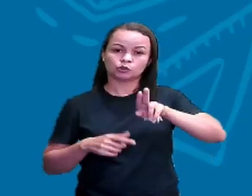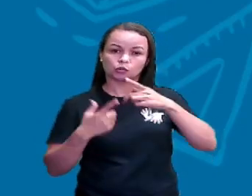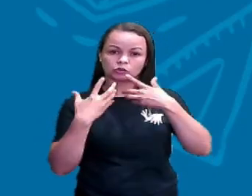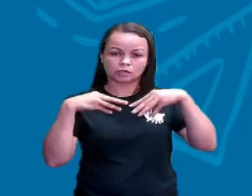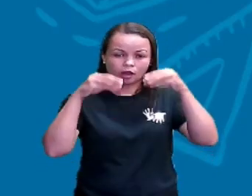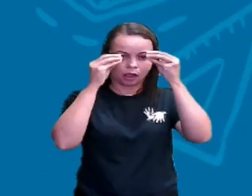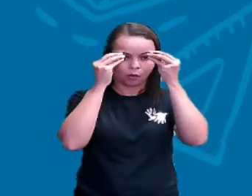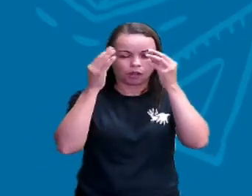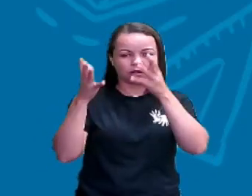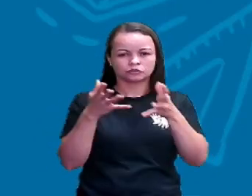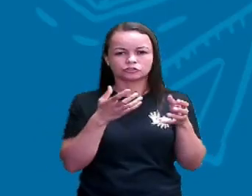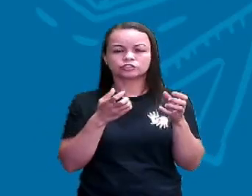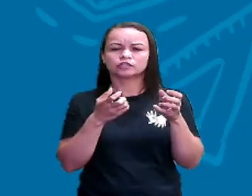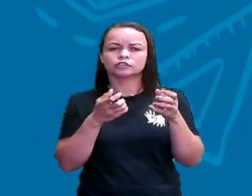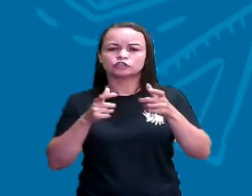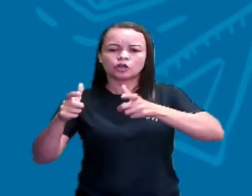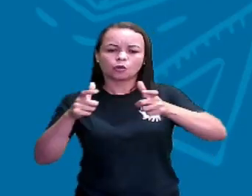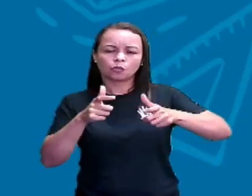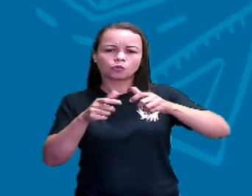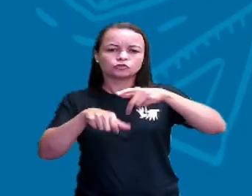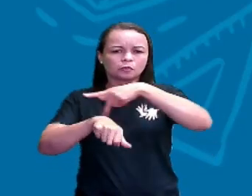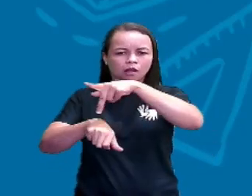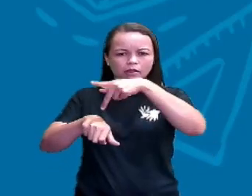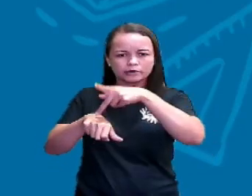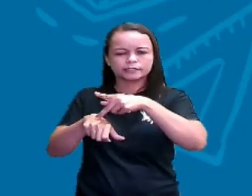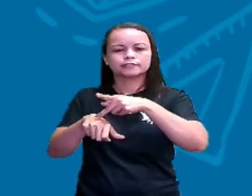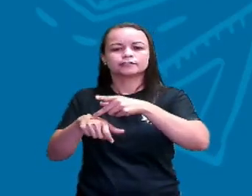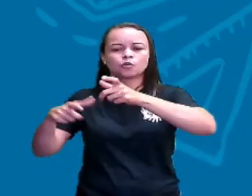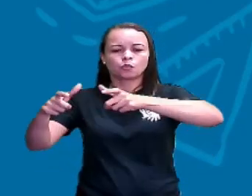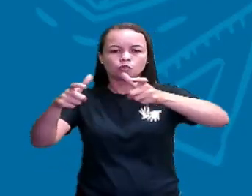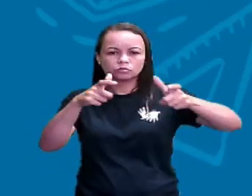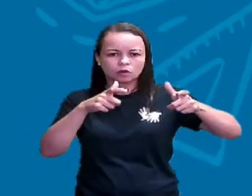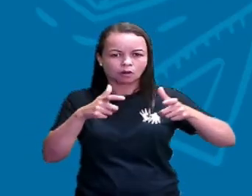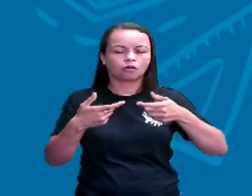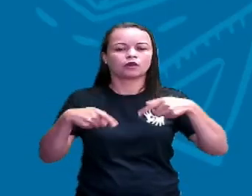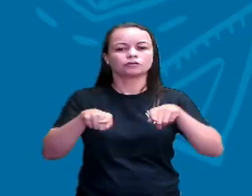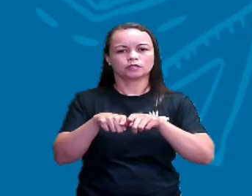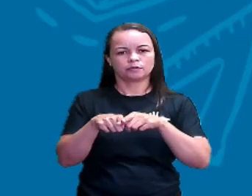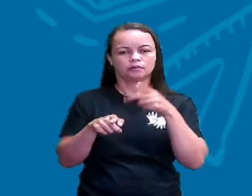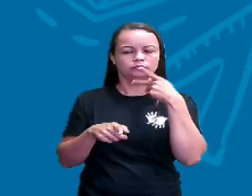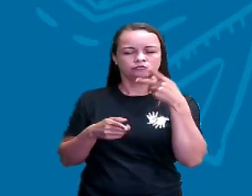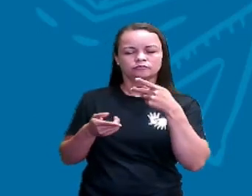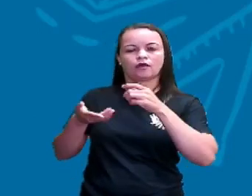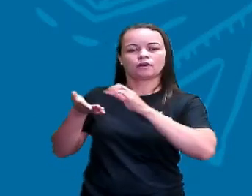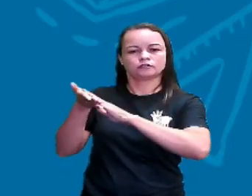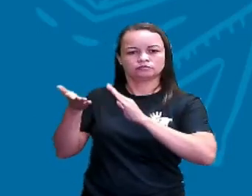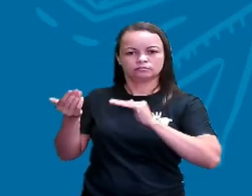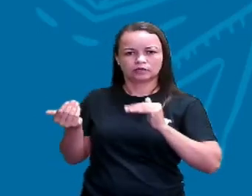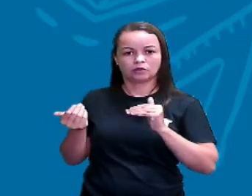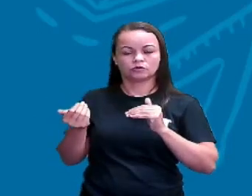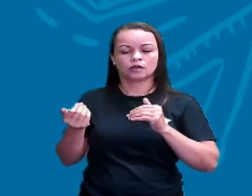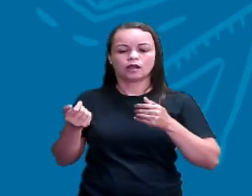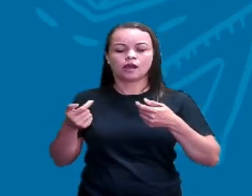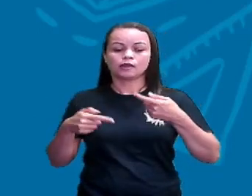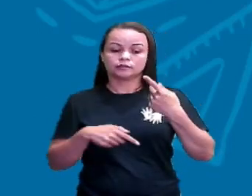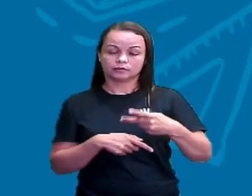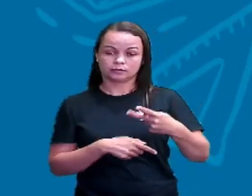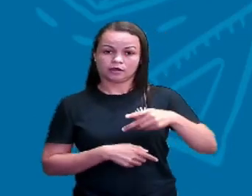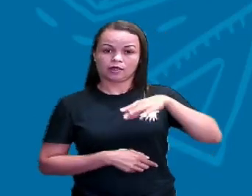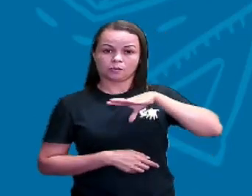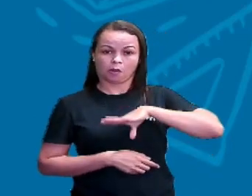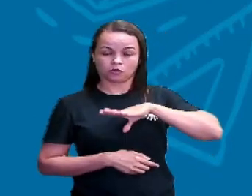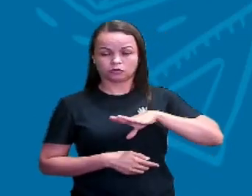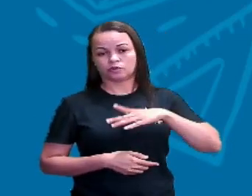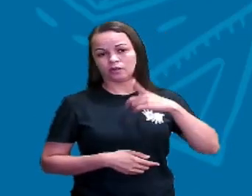alguns países e algumas regiões que falam espanhol. Assim como a gente tem variações linguísticas na língua portuguesa, né,